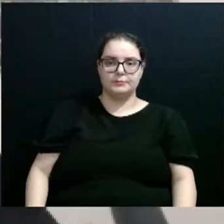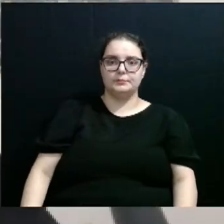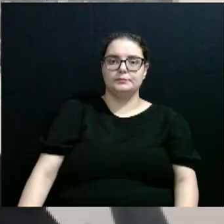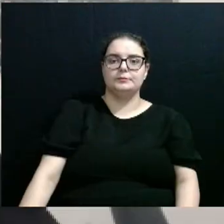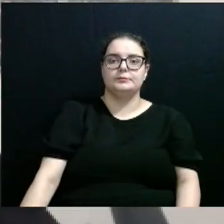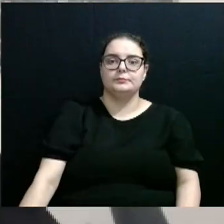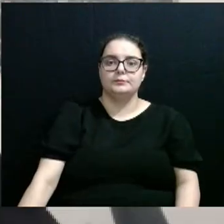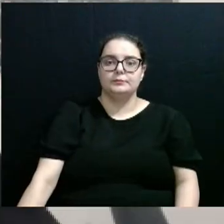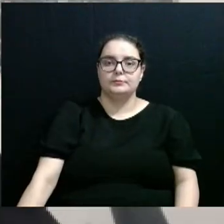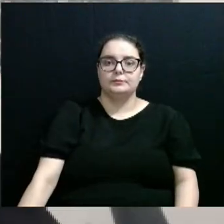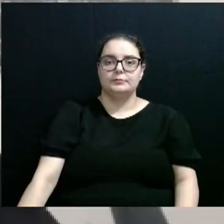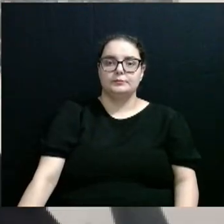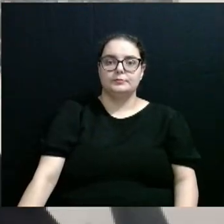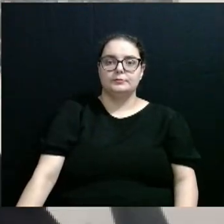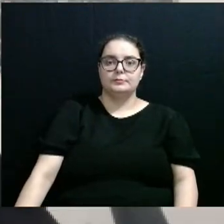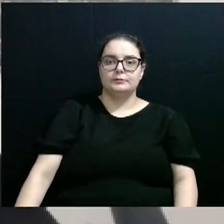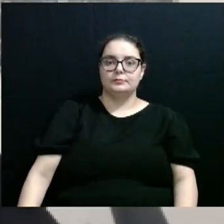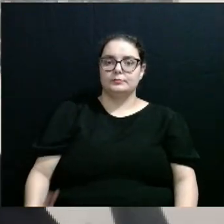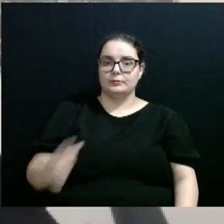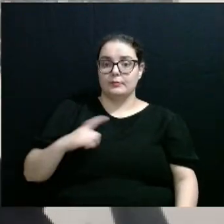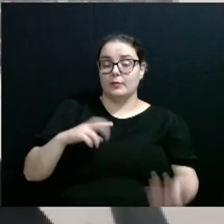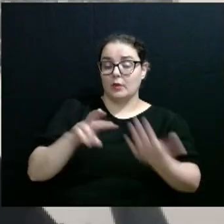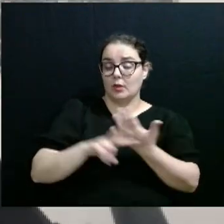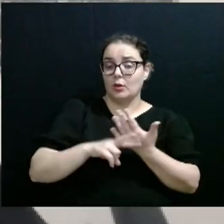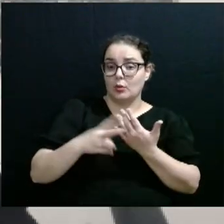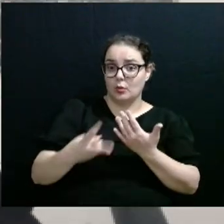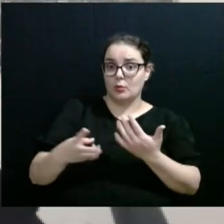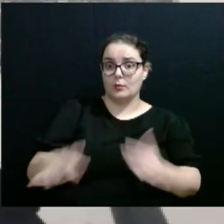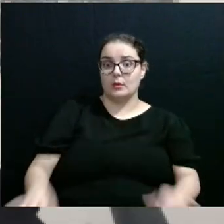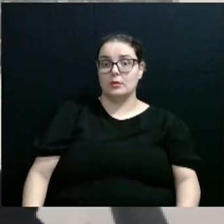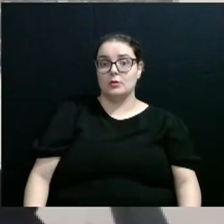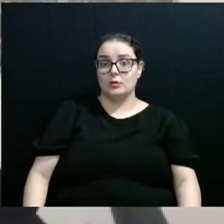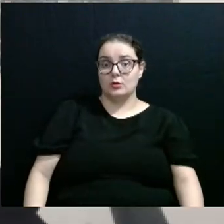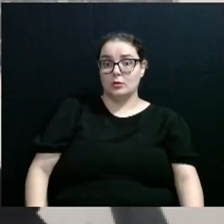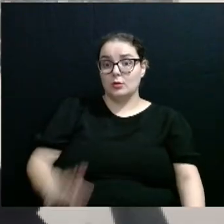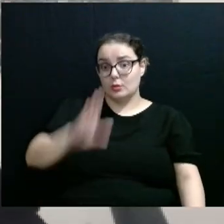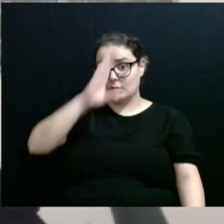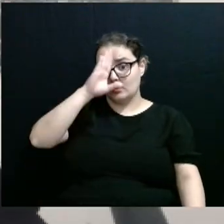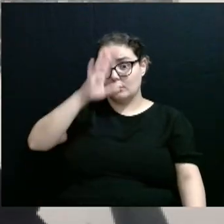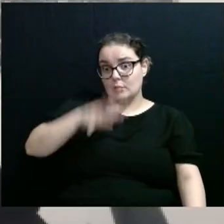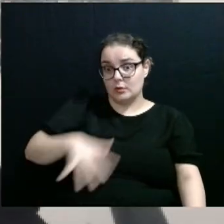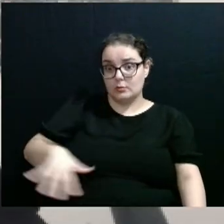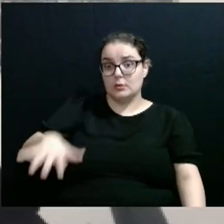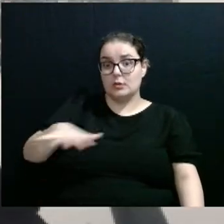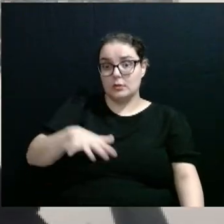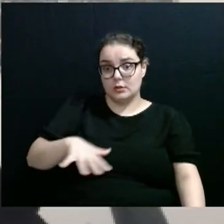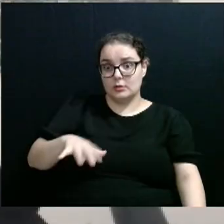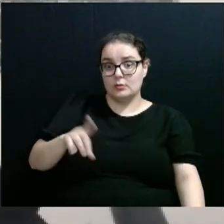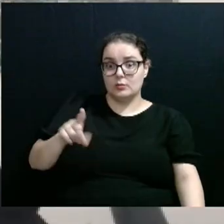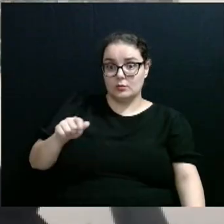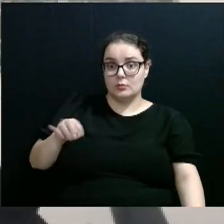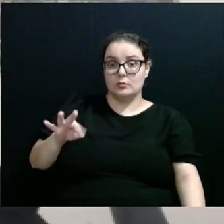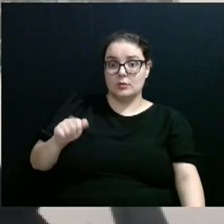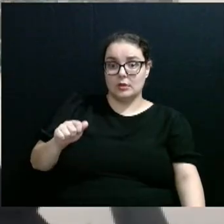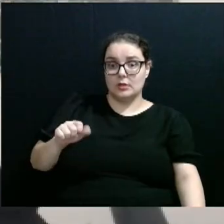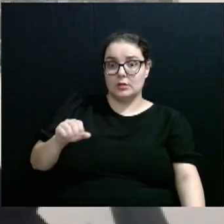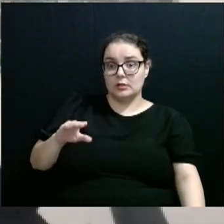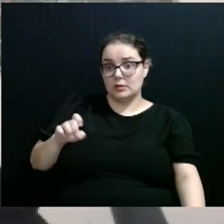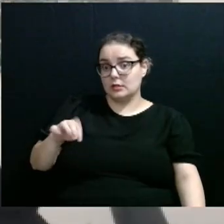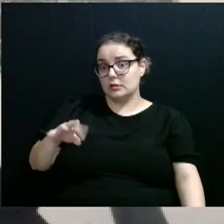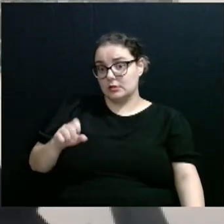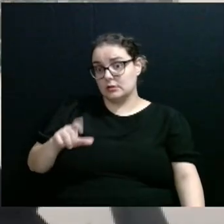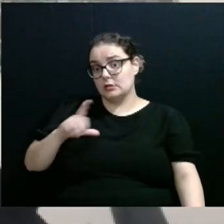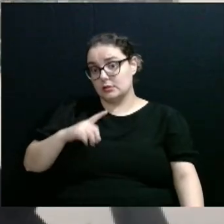gente tem o impacto, principalmente ali na região onde esse data center está instalado, né? Porque ele